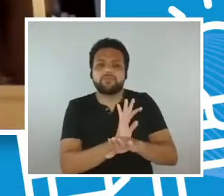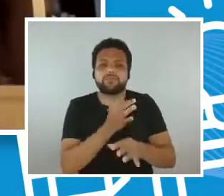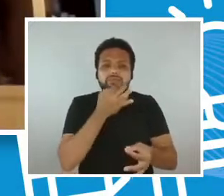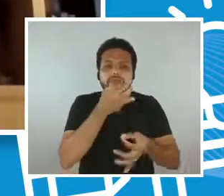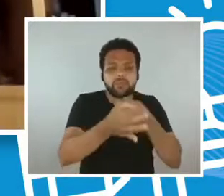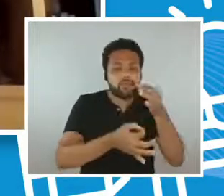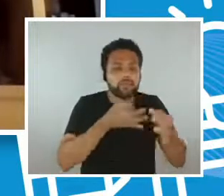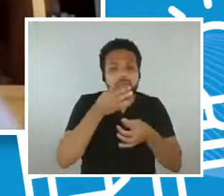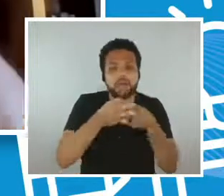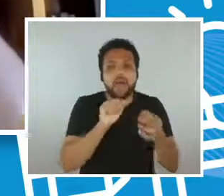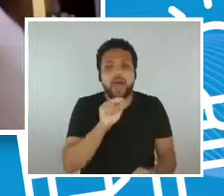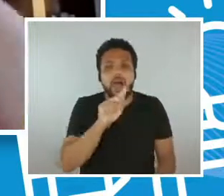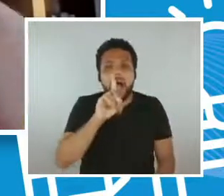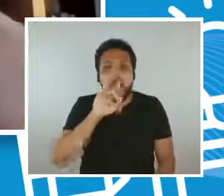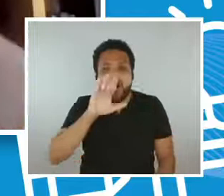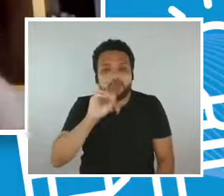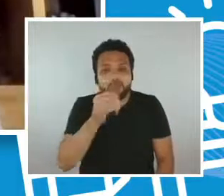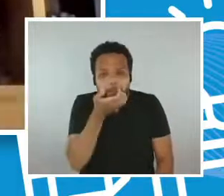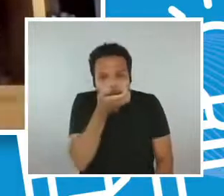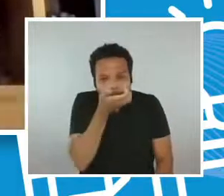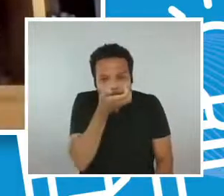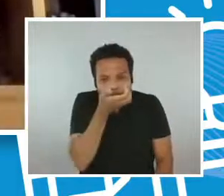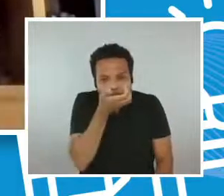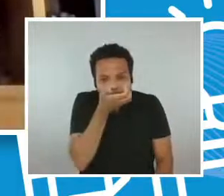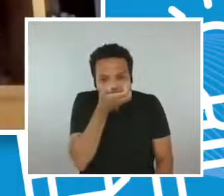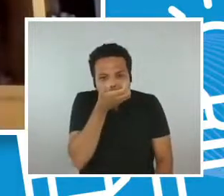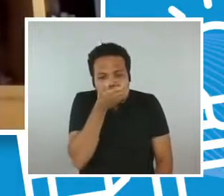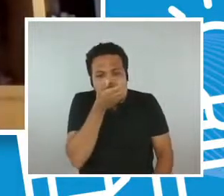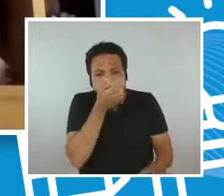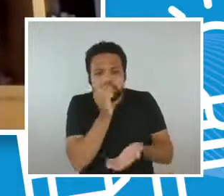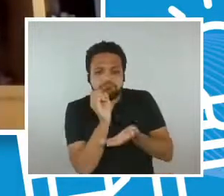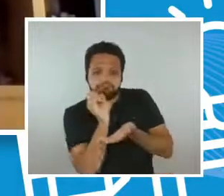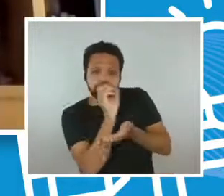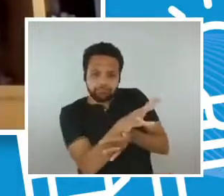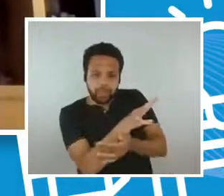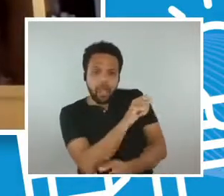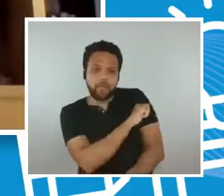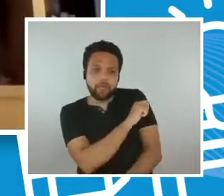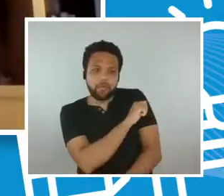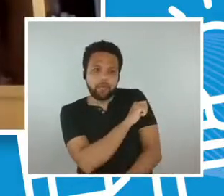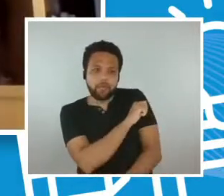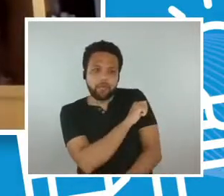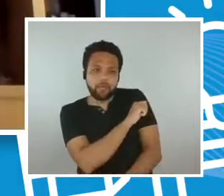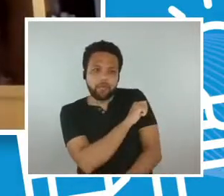sugestão, um áudio gravado, né? Enfim, e propormos questões